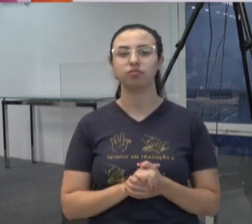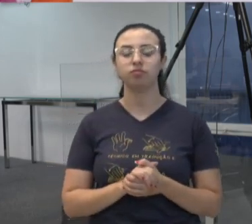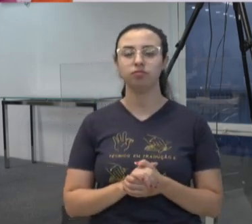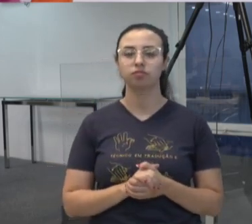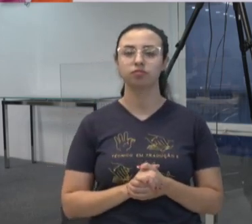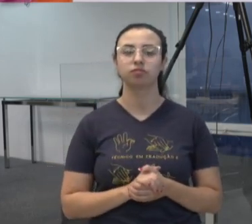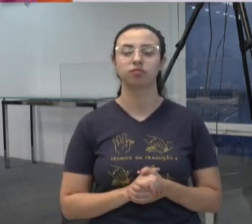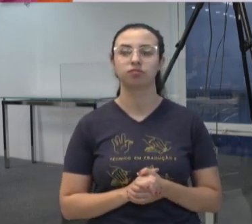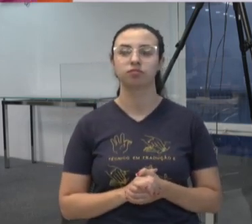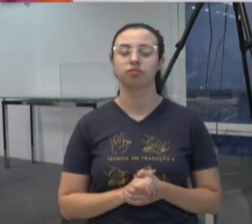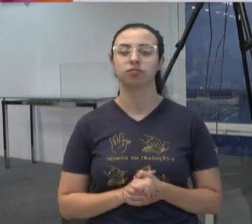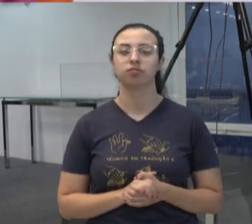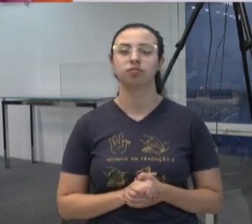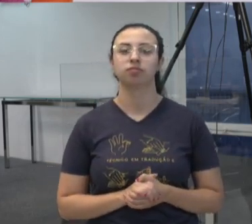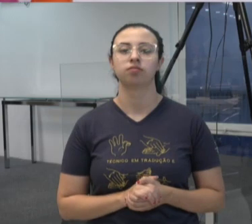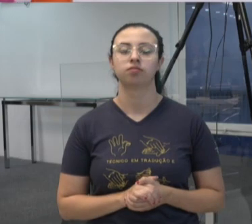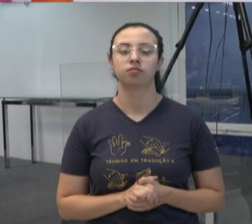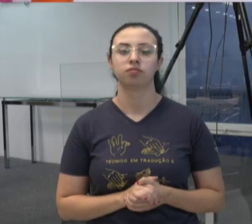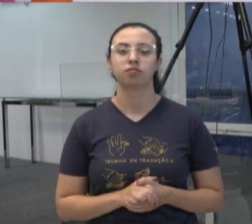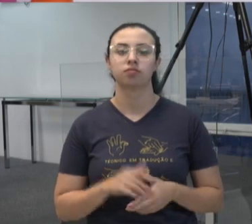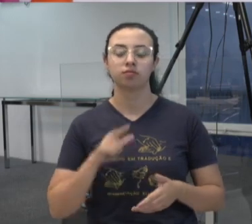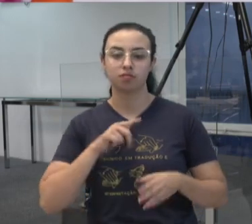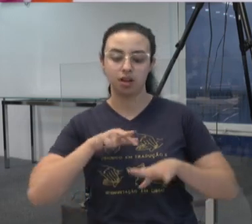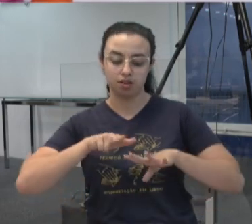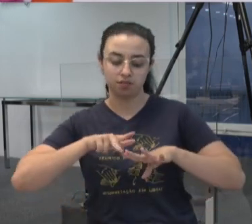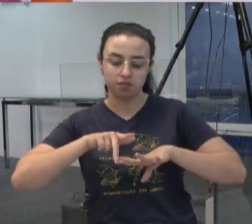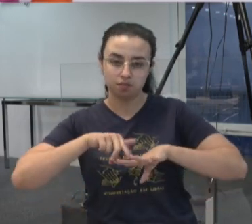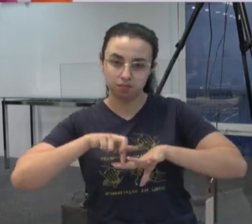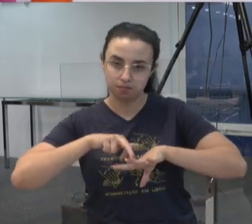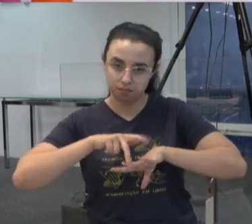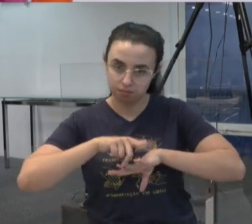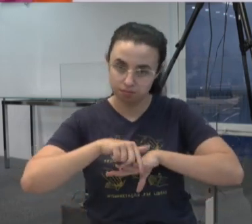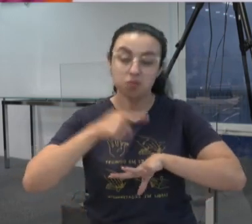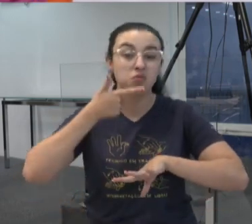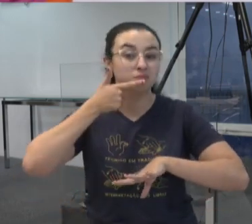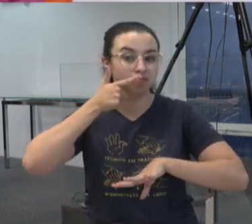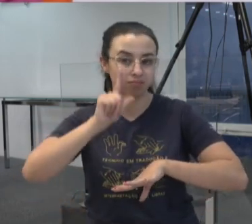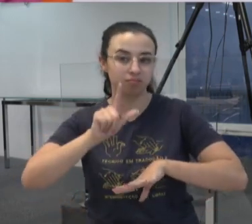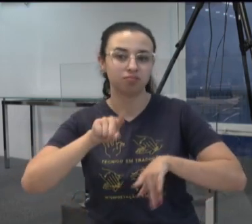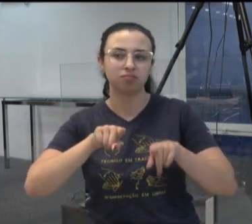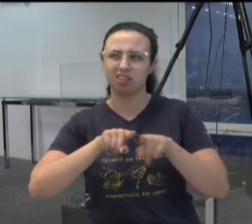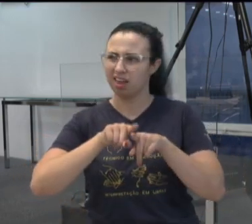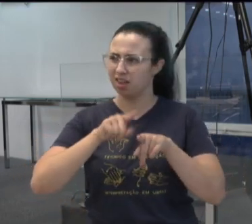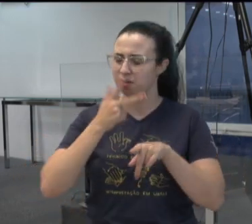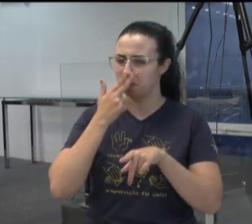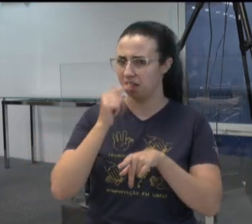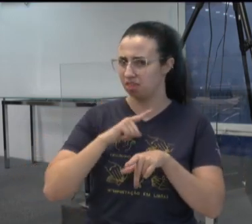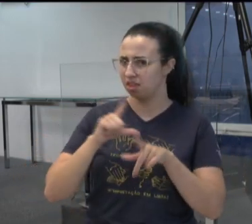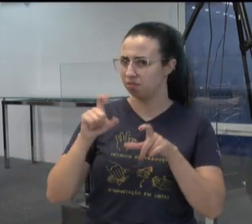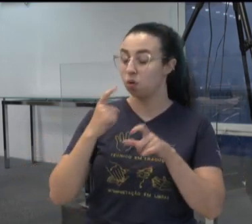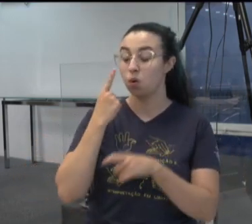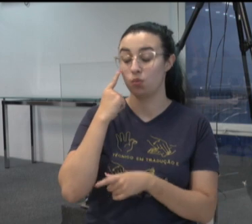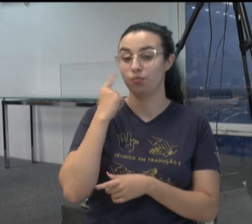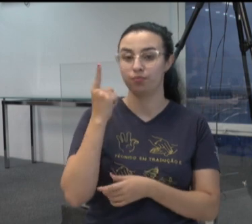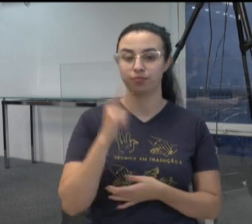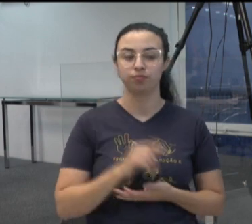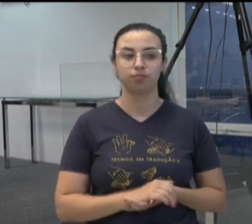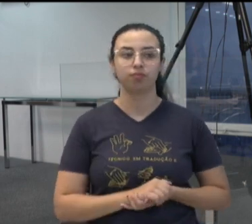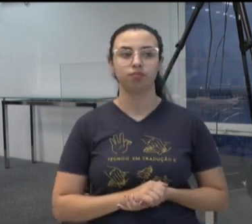no... a instalação das faixas pedestres, a rotatória. Acho que tem até foto aí, lá no Bom Pastor, essas aí, ó.